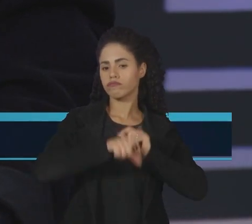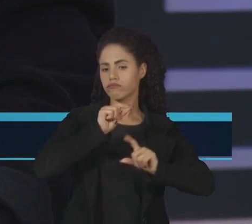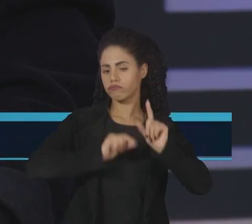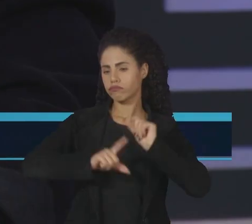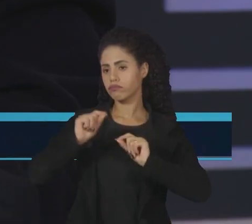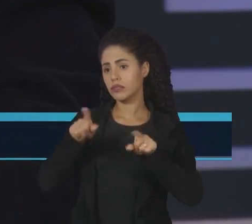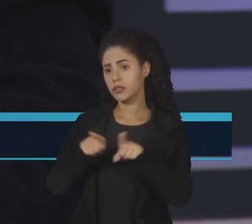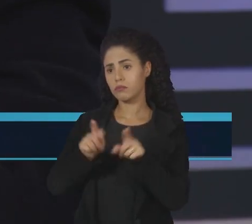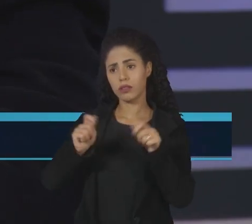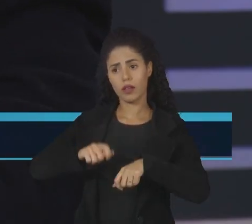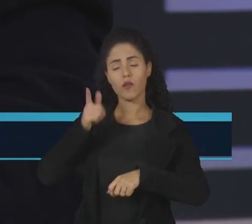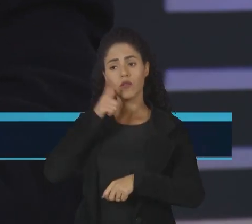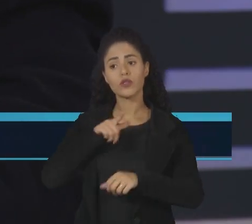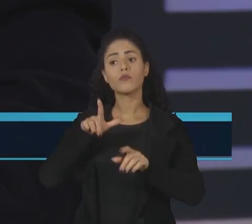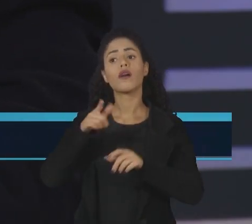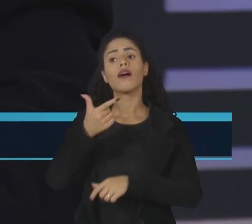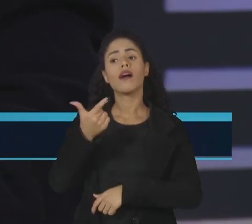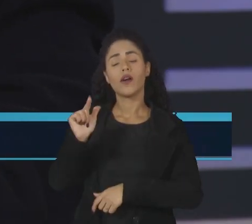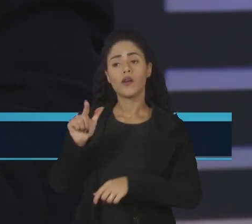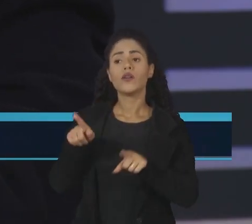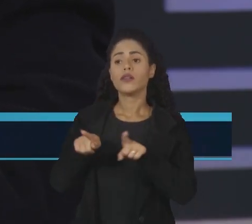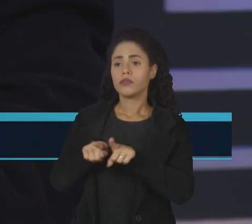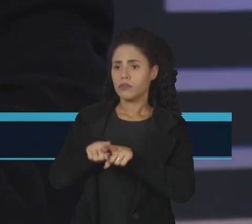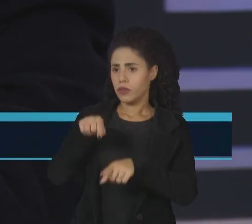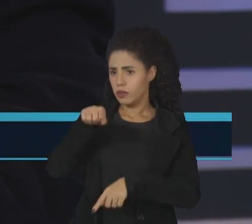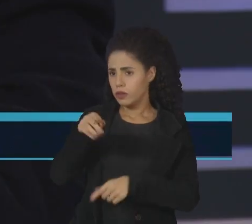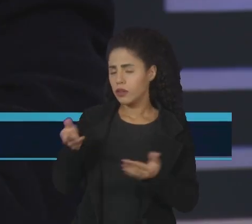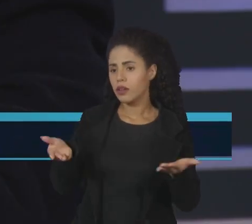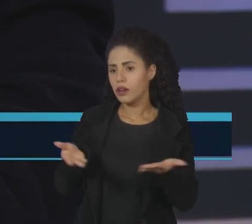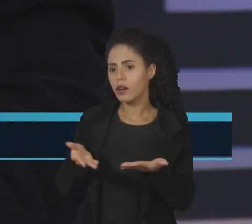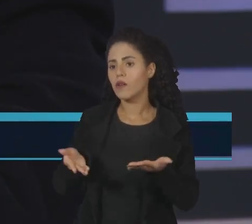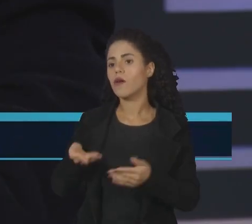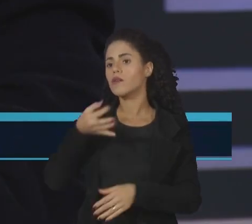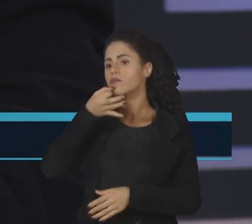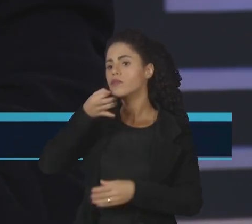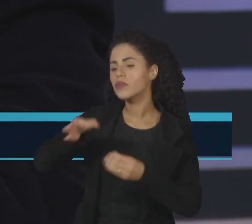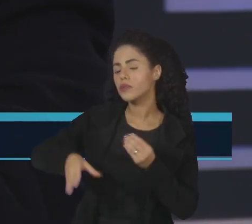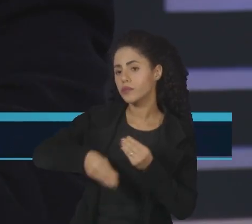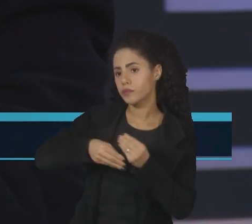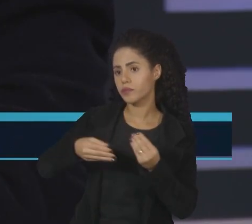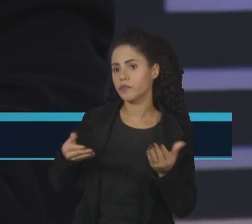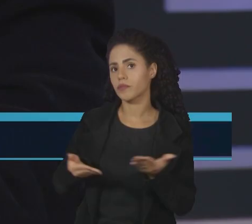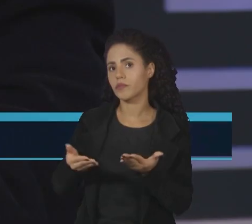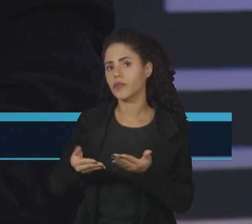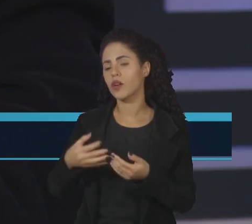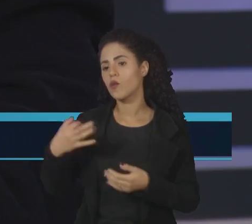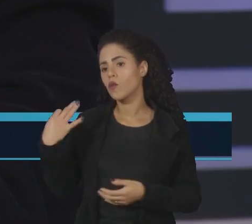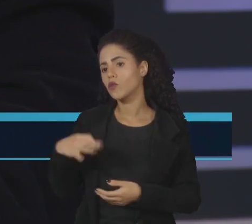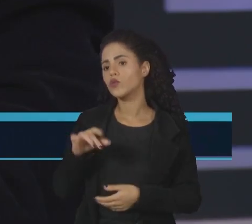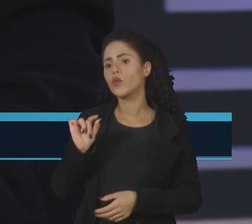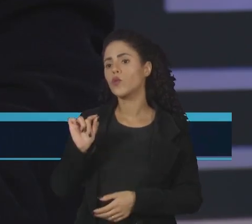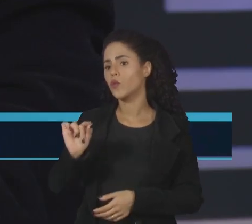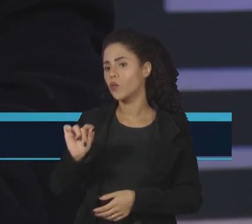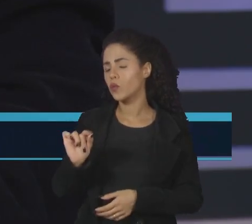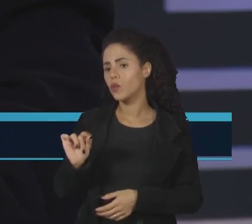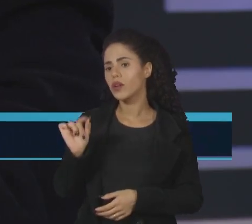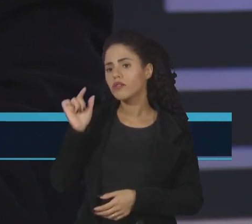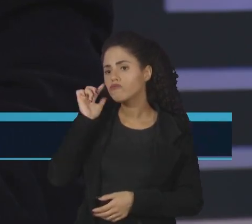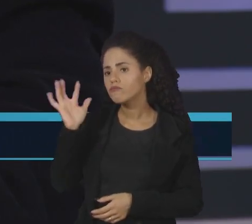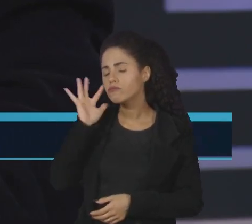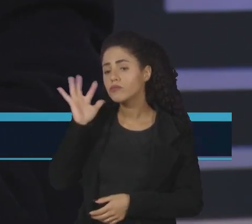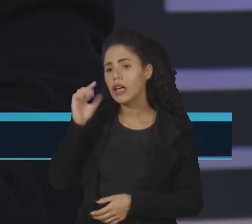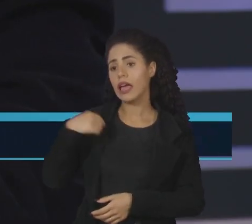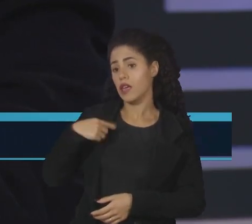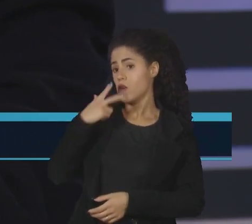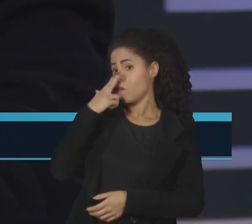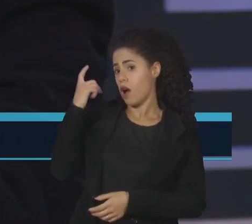atitude também. E, por último, eu acho que aí, num comentário um pouco mais macro, um pouco mais meta, teórico, assim, acho